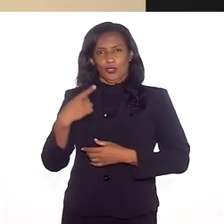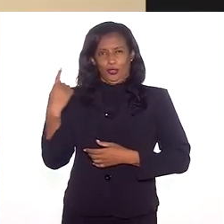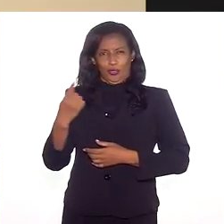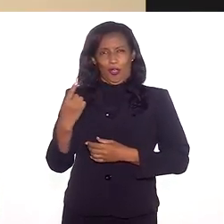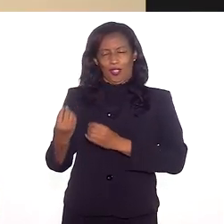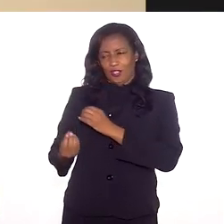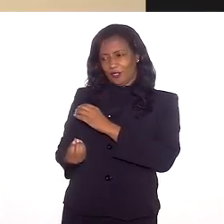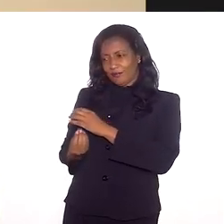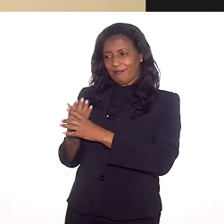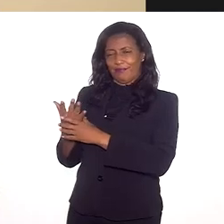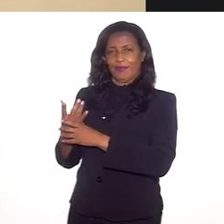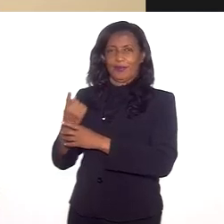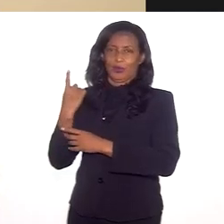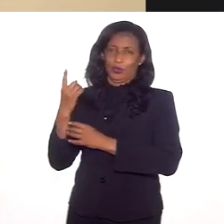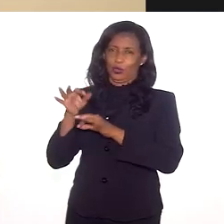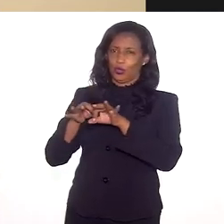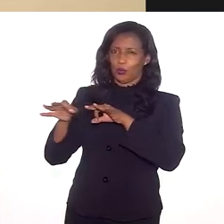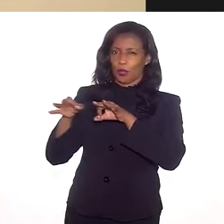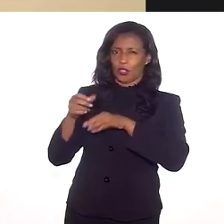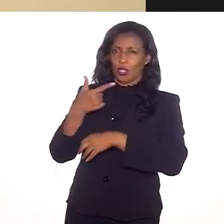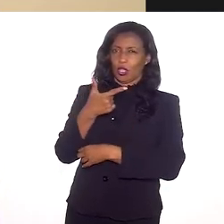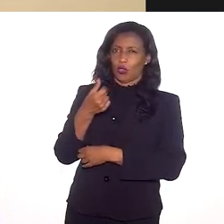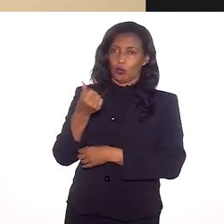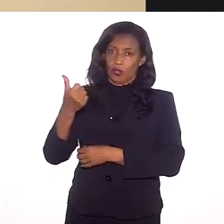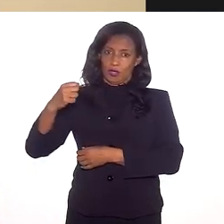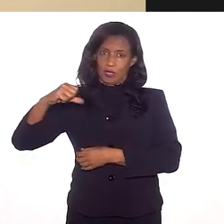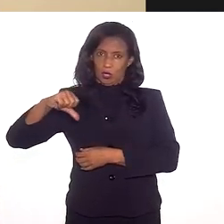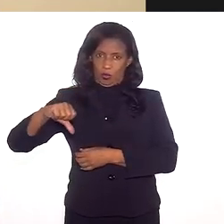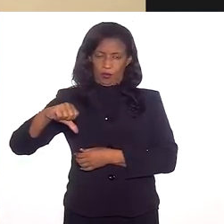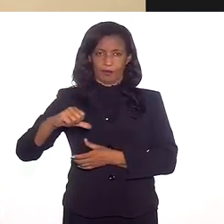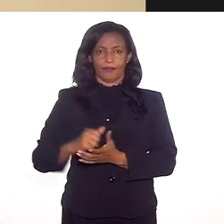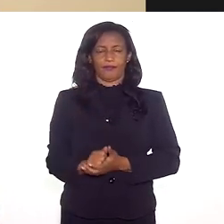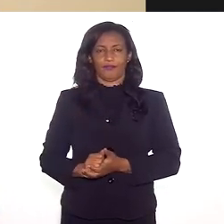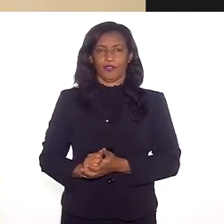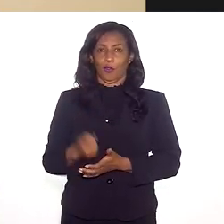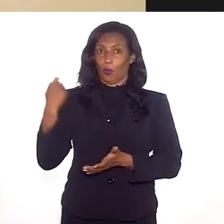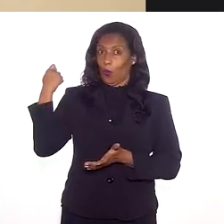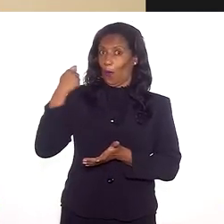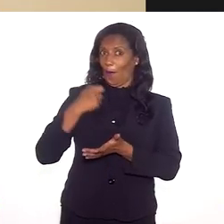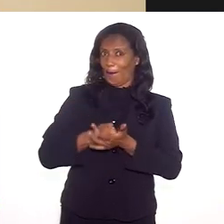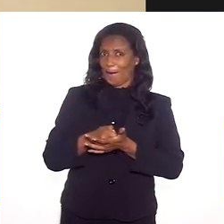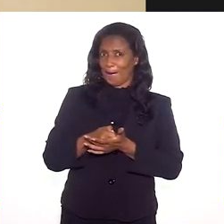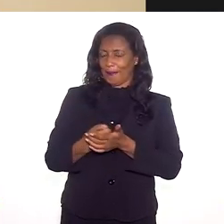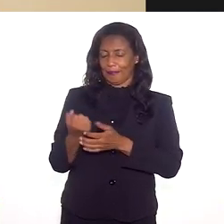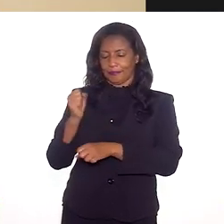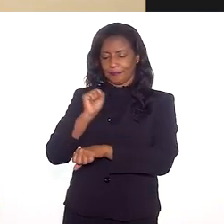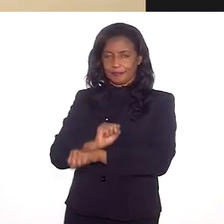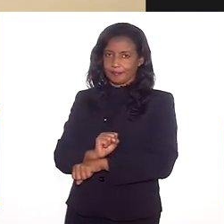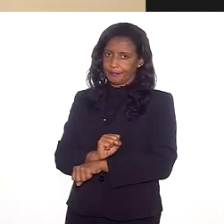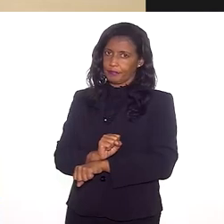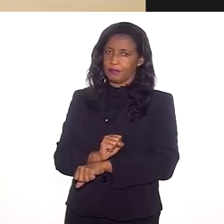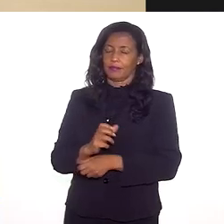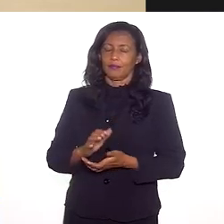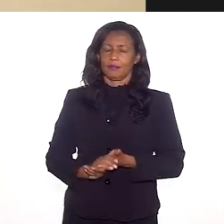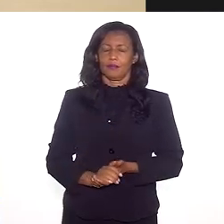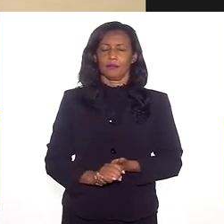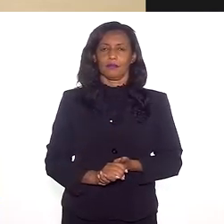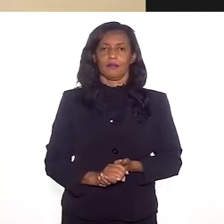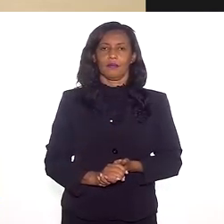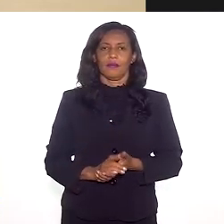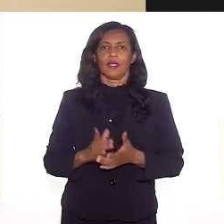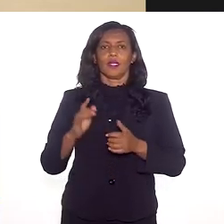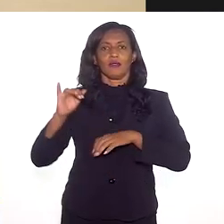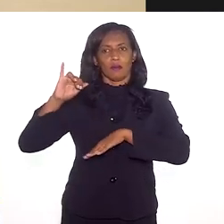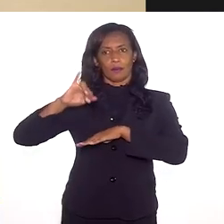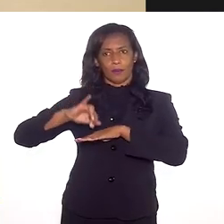implementamos um projeto, alguns projetos, em 2019, fomos obrigados a parar, né? Fizemos